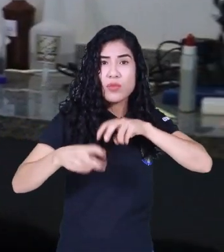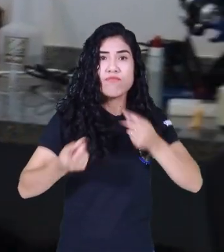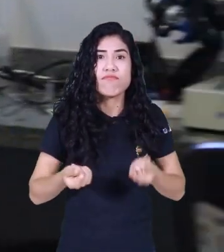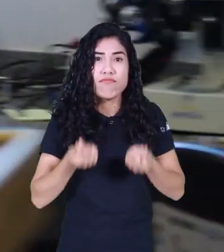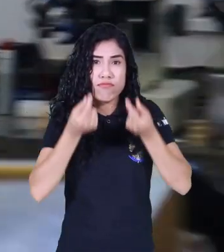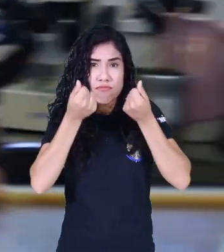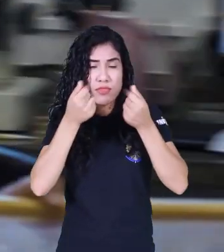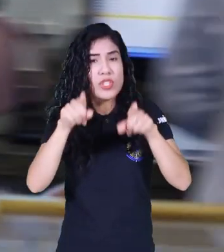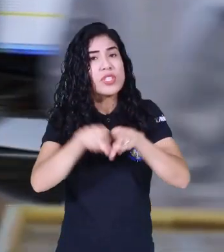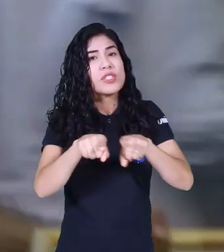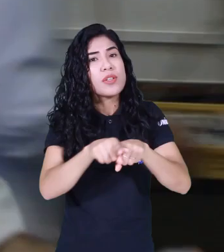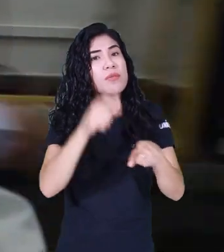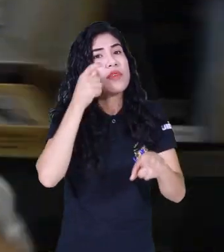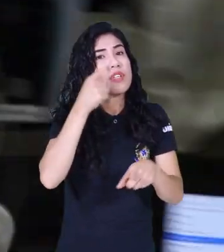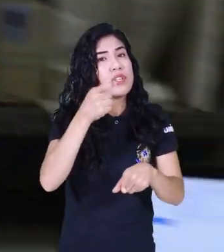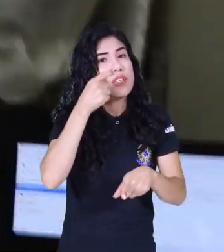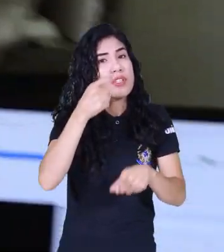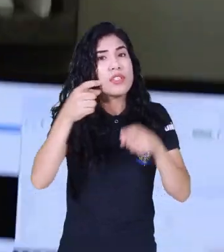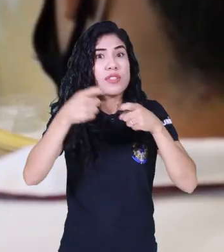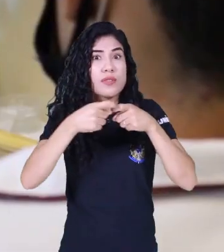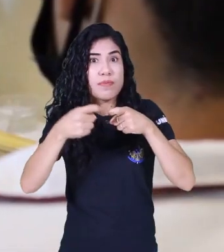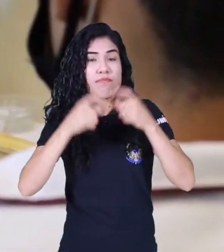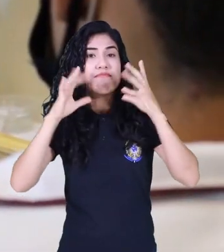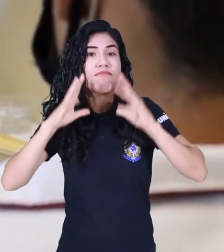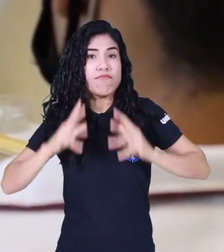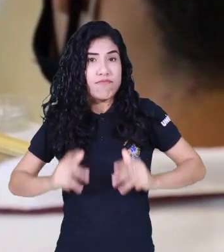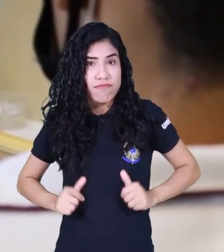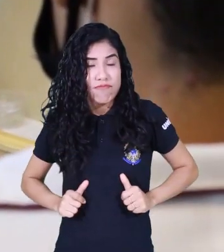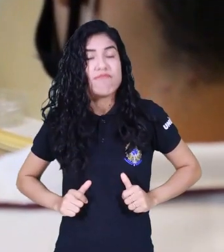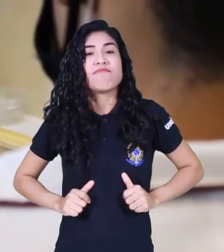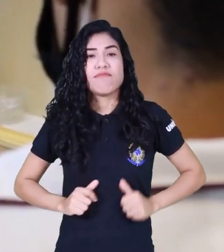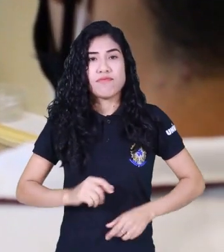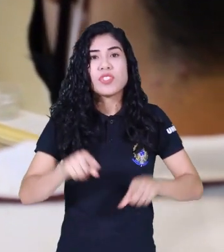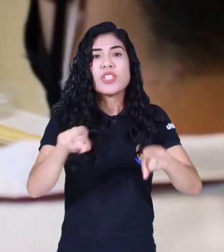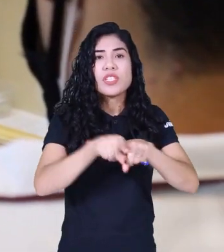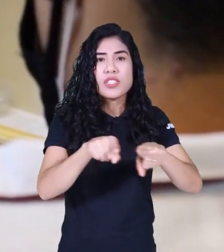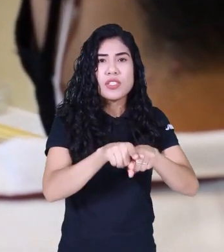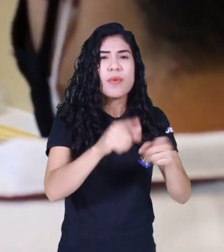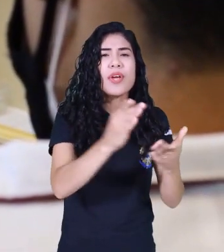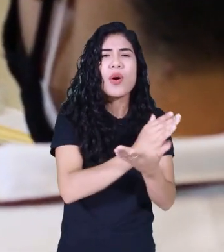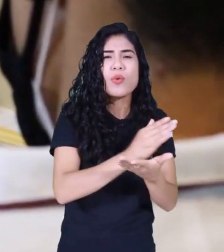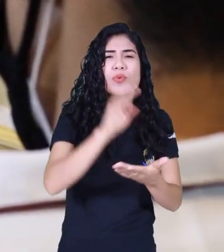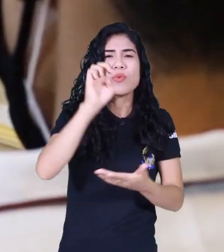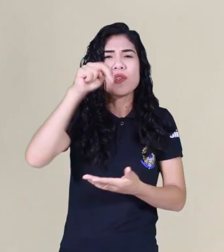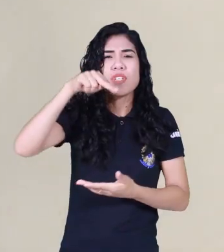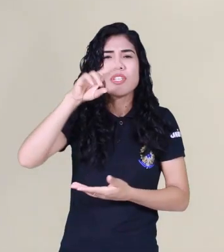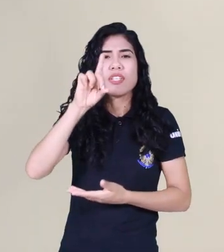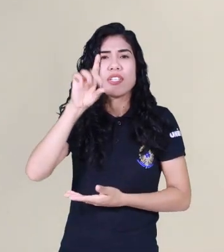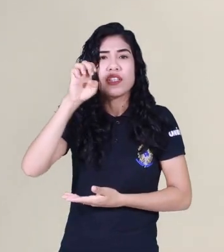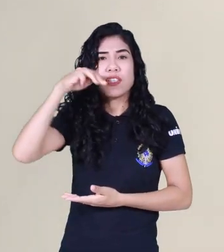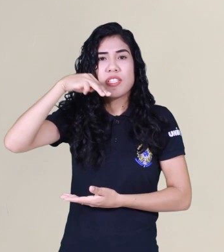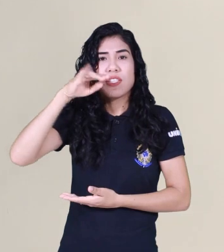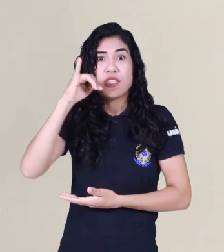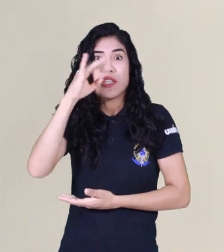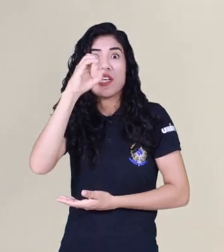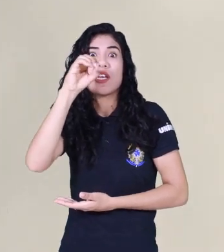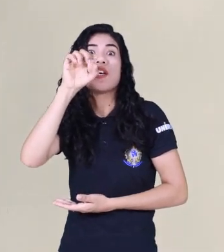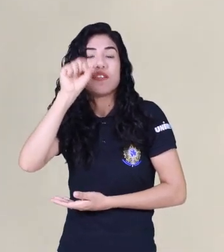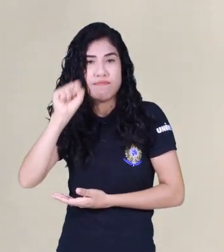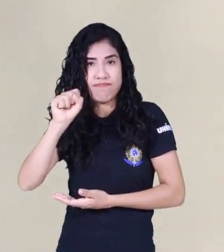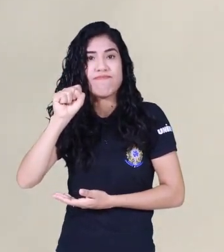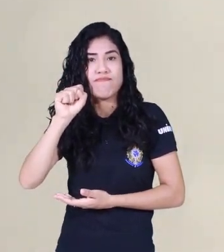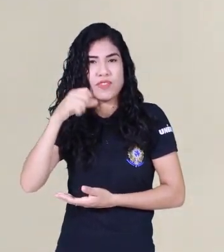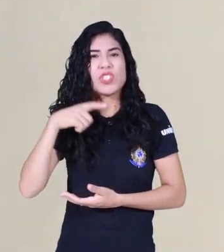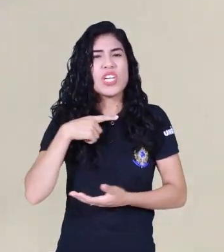interesse médico-sanitário para a Caatinga. O acervo compreende também espécimes endêmicos da fauna da Caatinga, incluindo holótipos, parátipos e